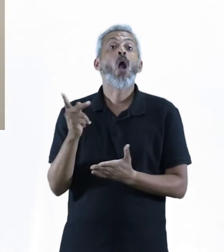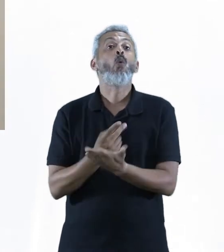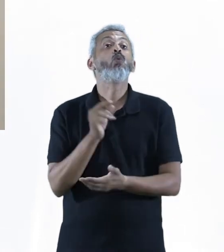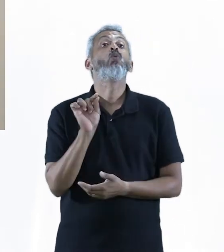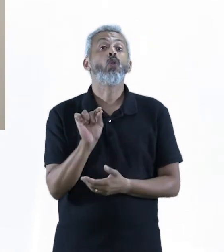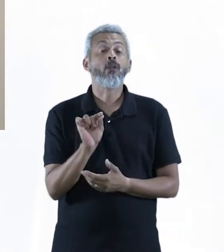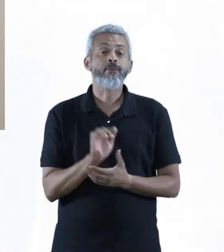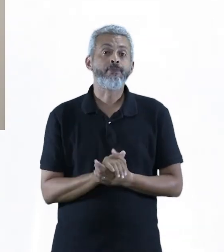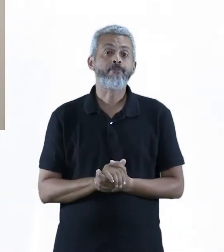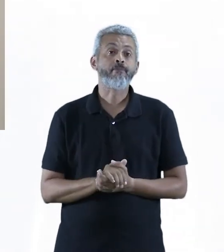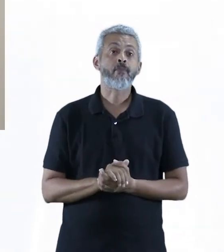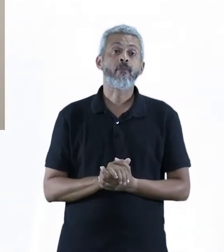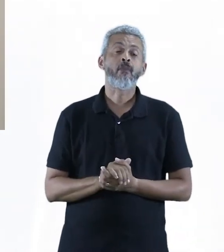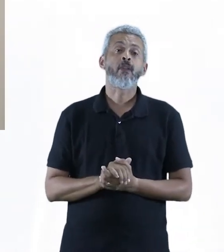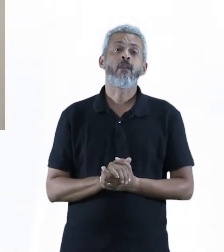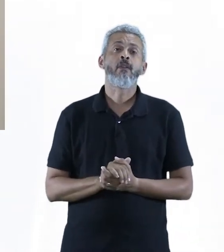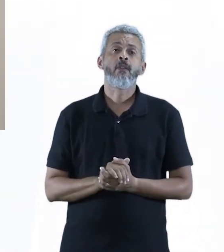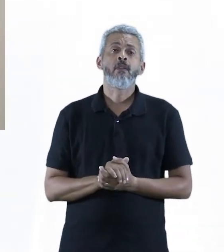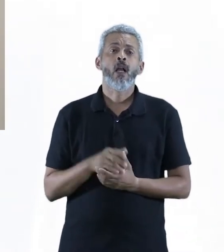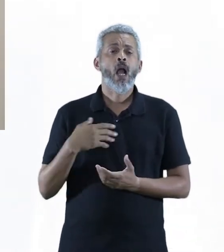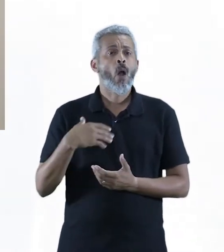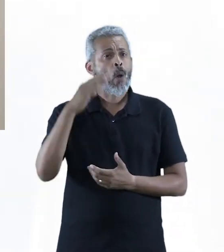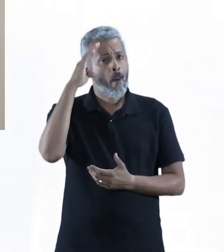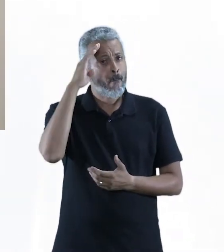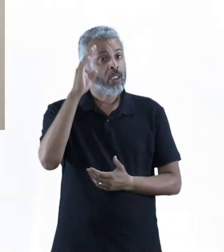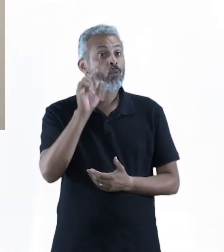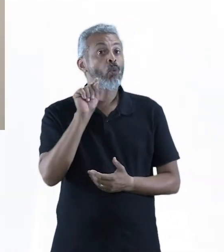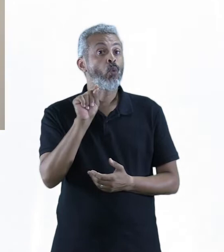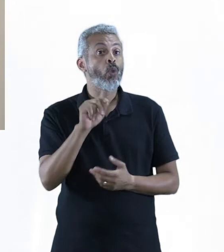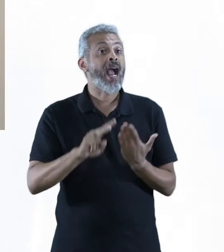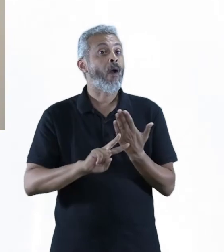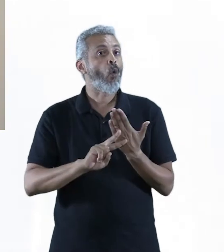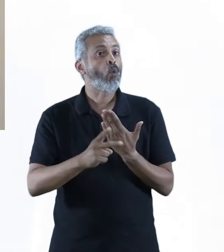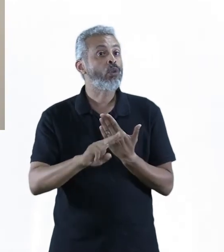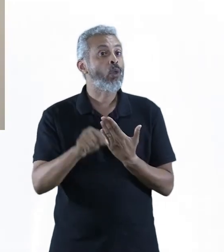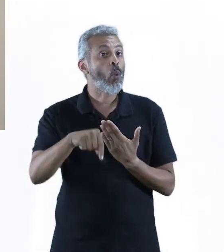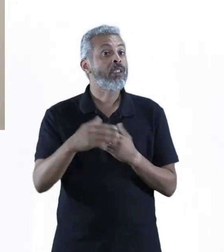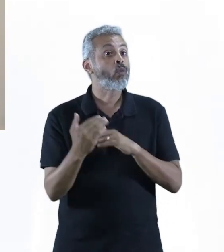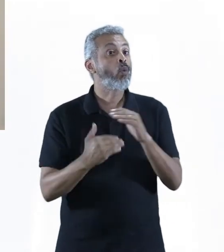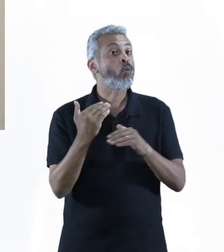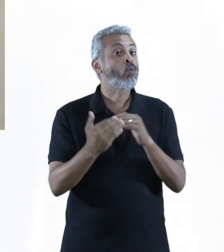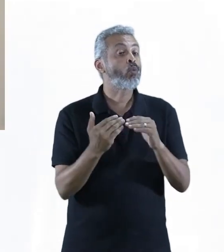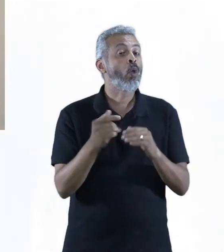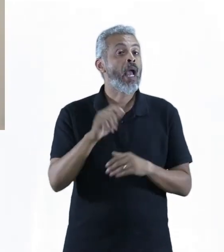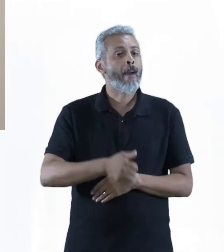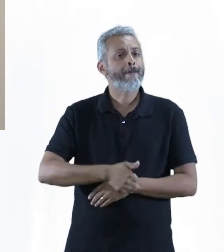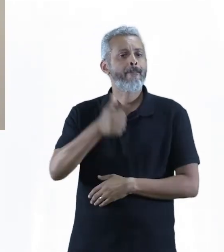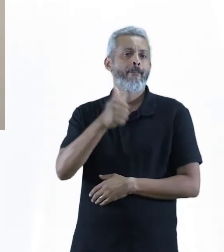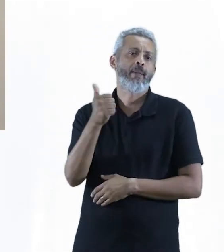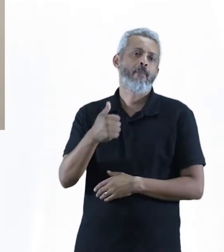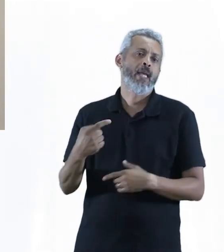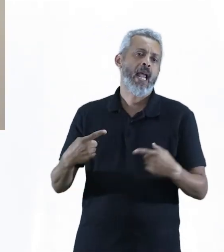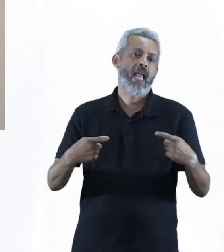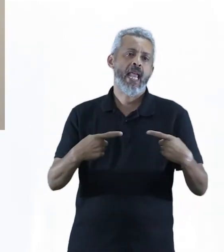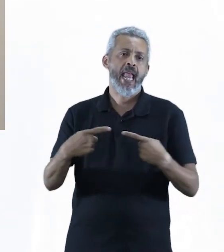que isso acarretou de uma forma geral? Bom, a principal consequência desse processo